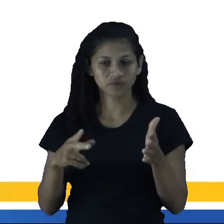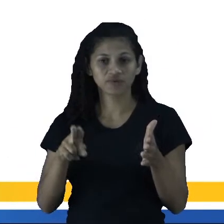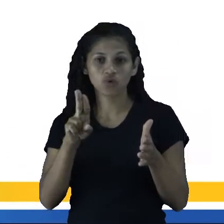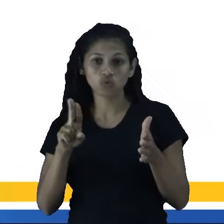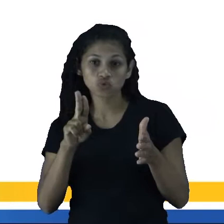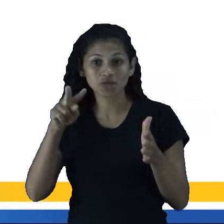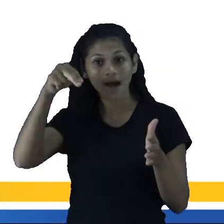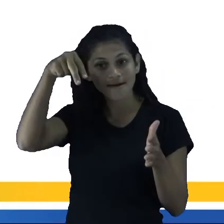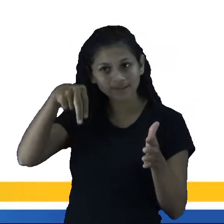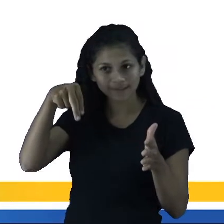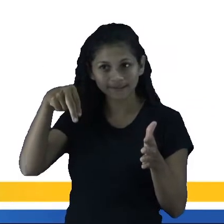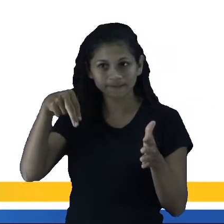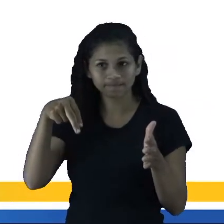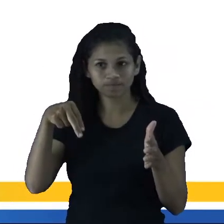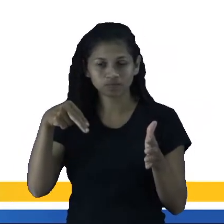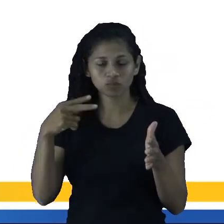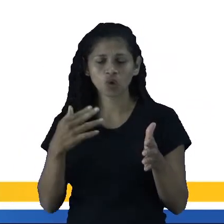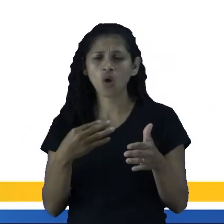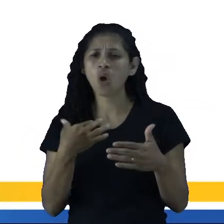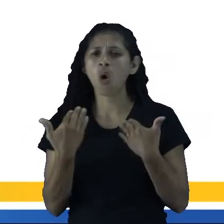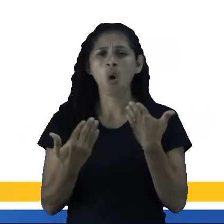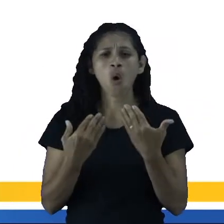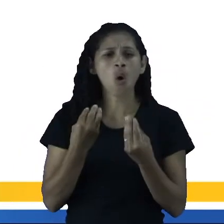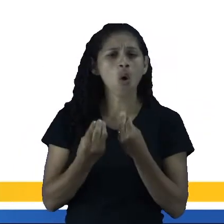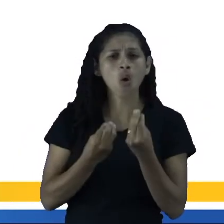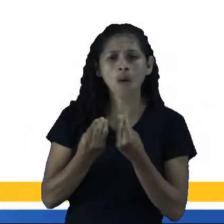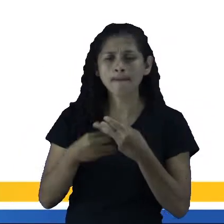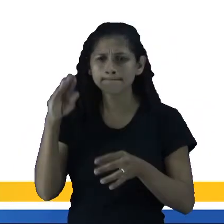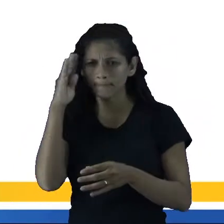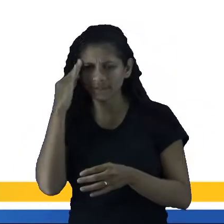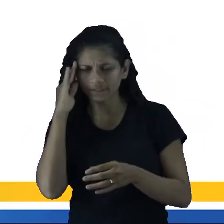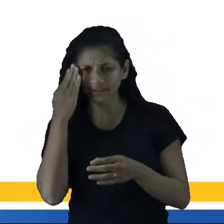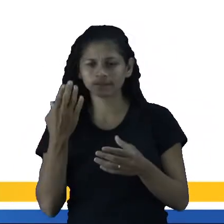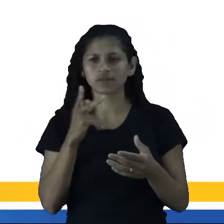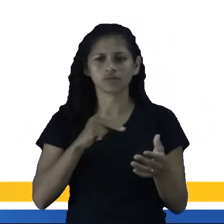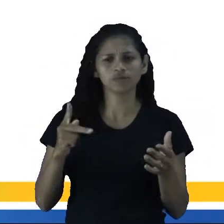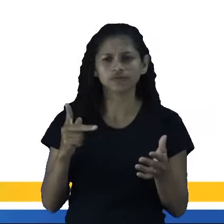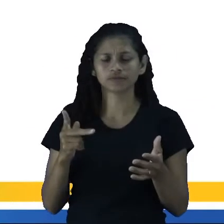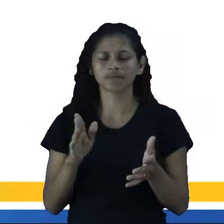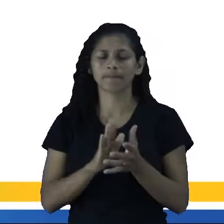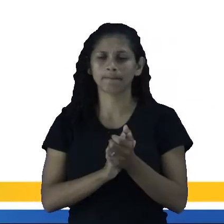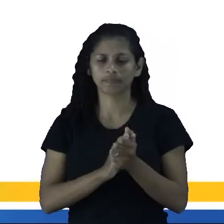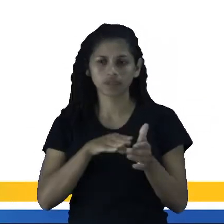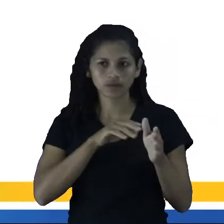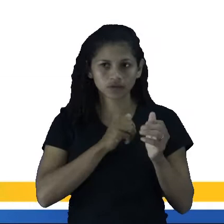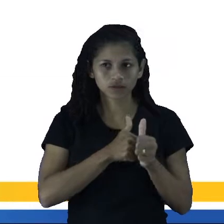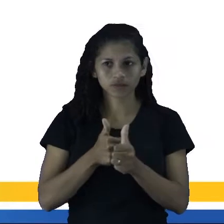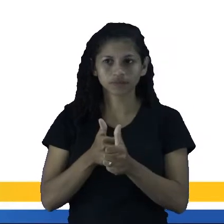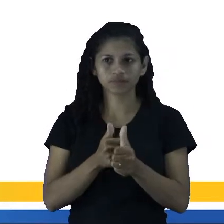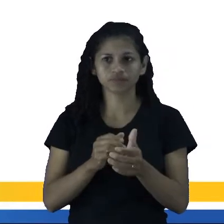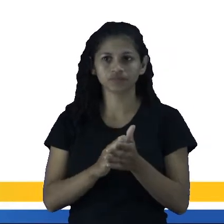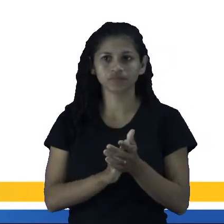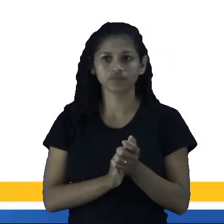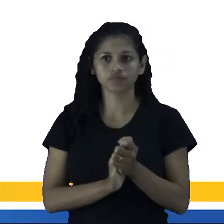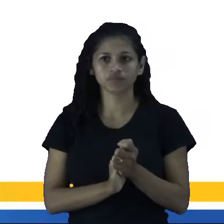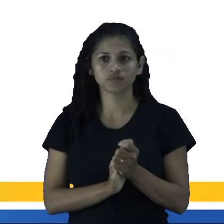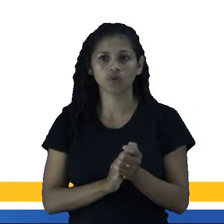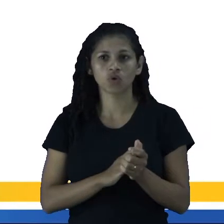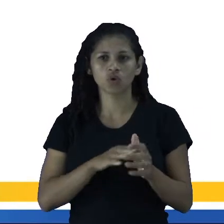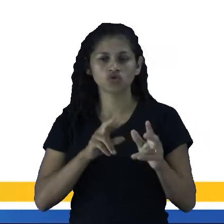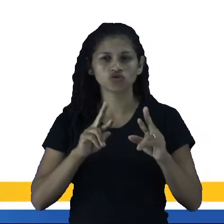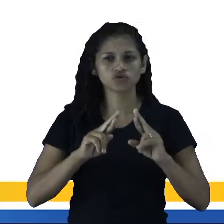símbolo. Como é que eu vou entender isso aqui, professor? Então acompanha aqui comigo. Os diferentes modos de organizar as letras de uma